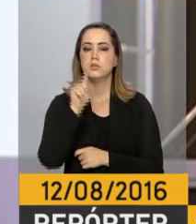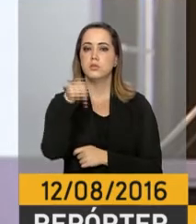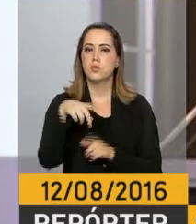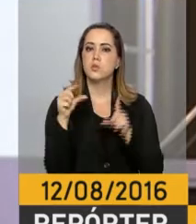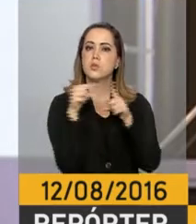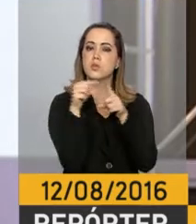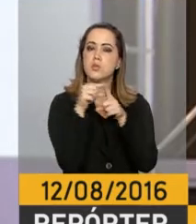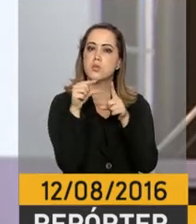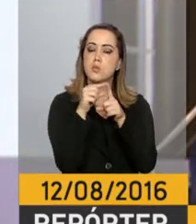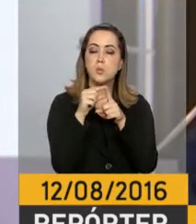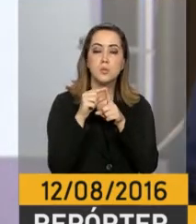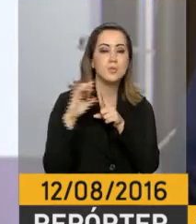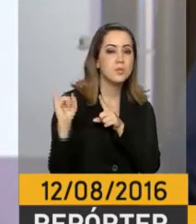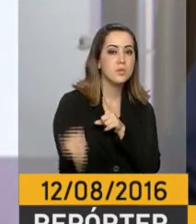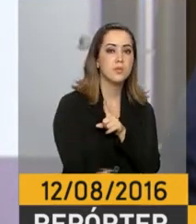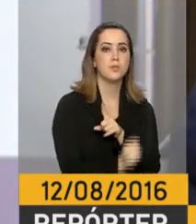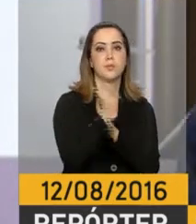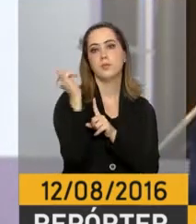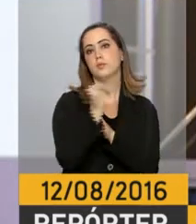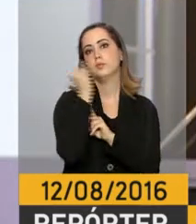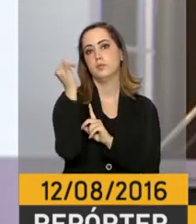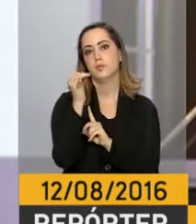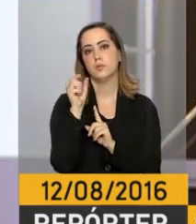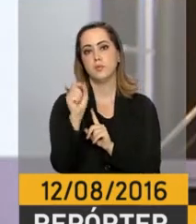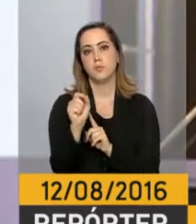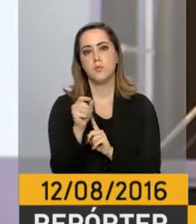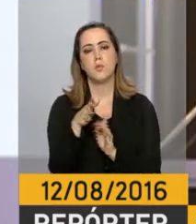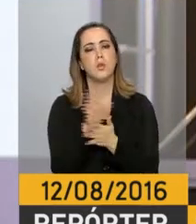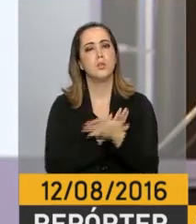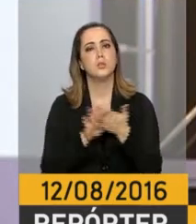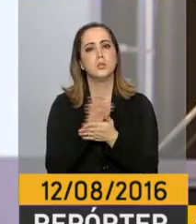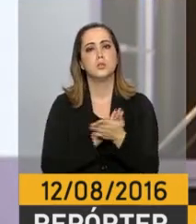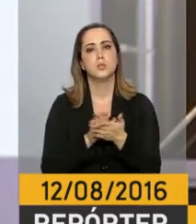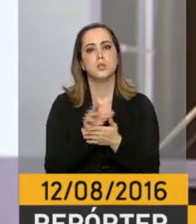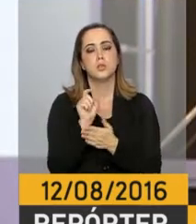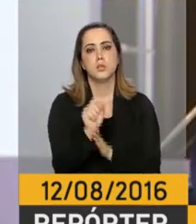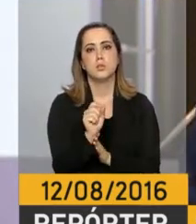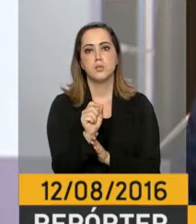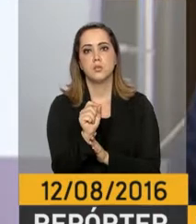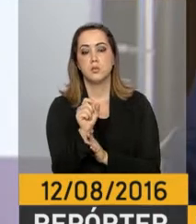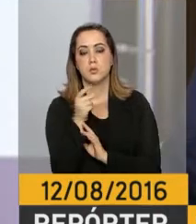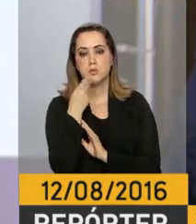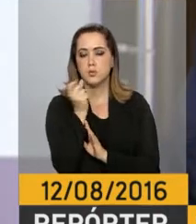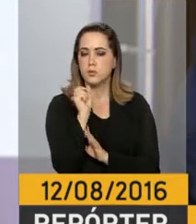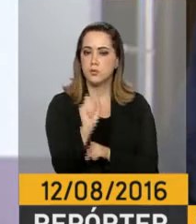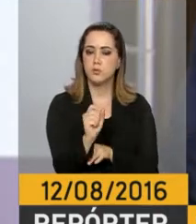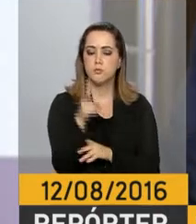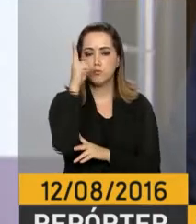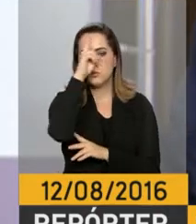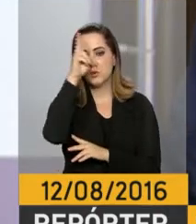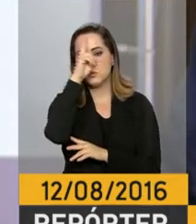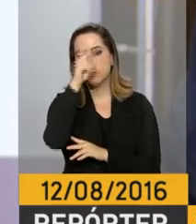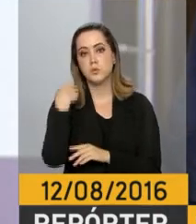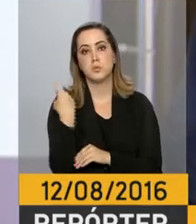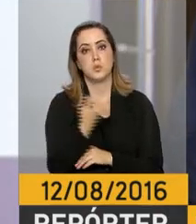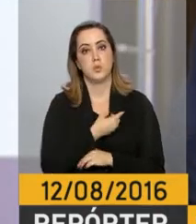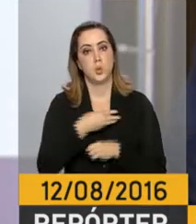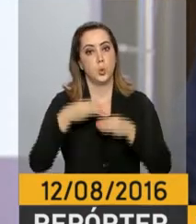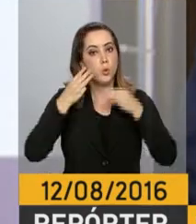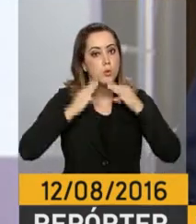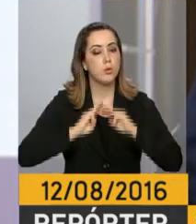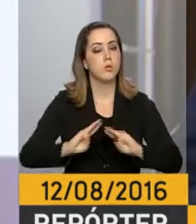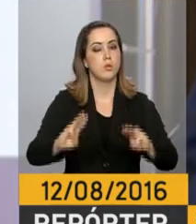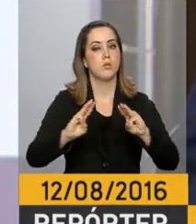supervisor do sistema financeiro nacional. Não custa nada lembrar que parte da nossa missão